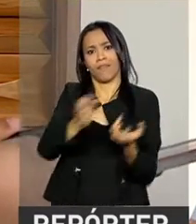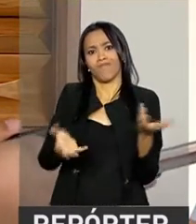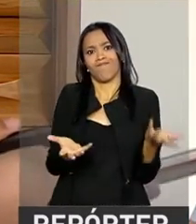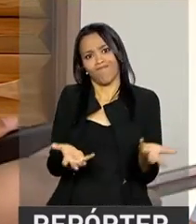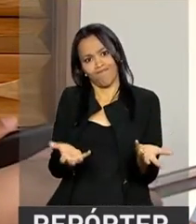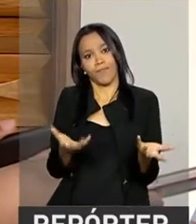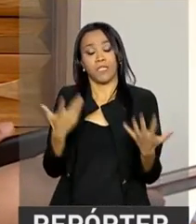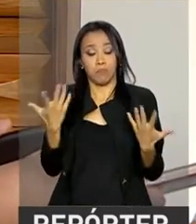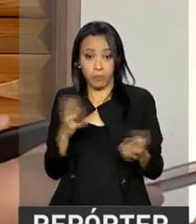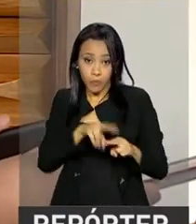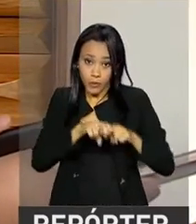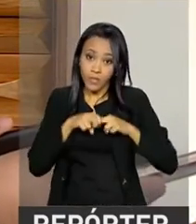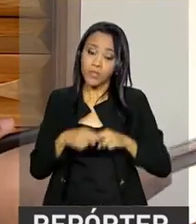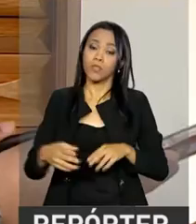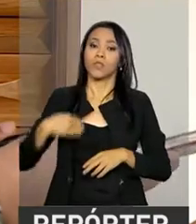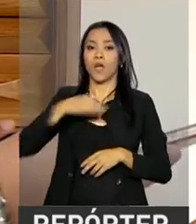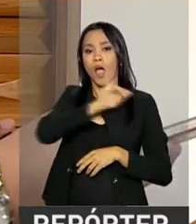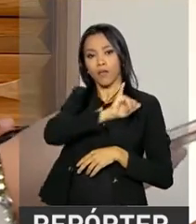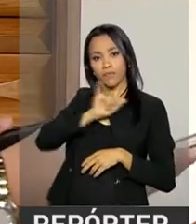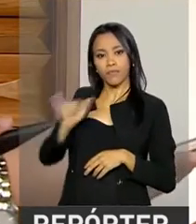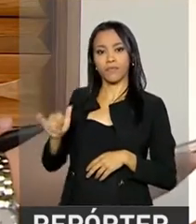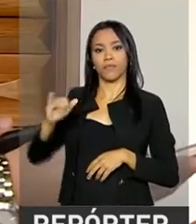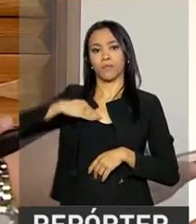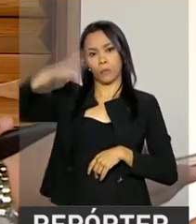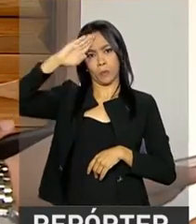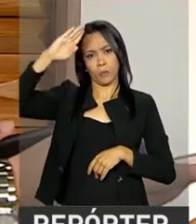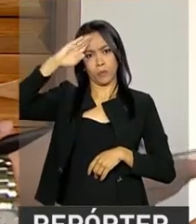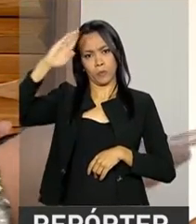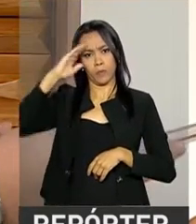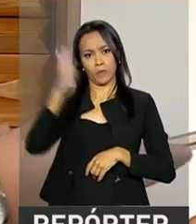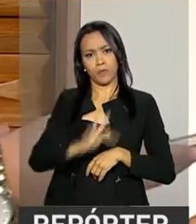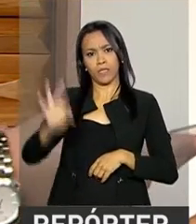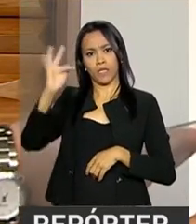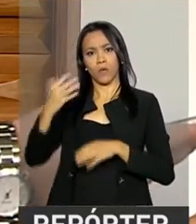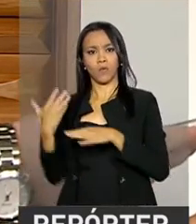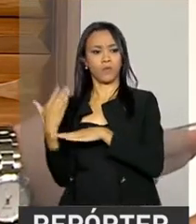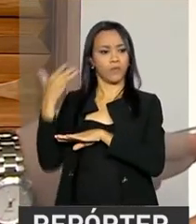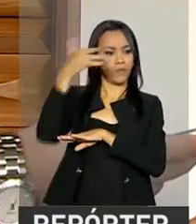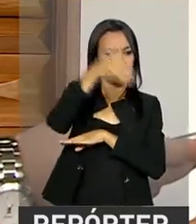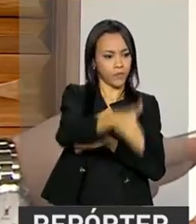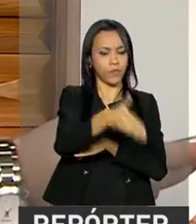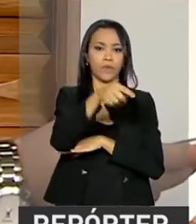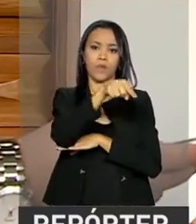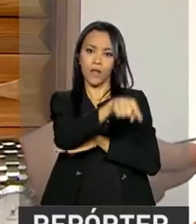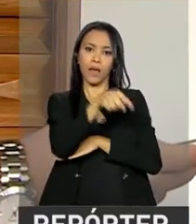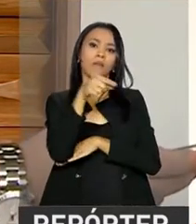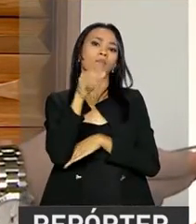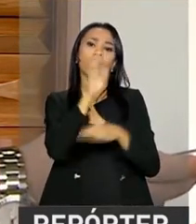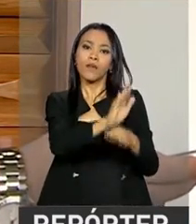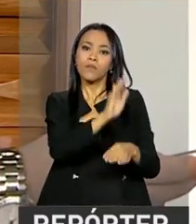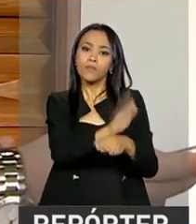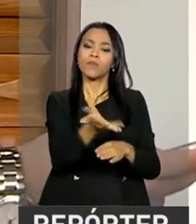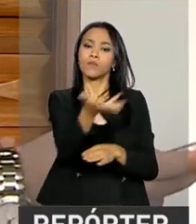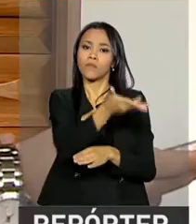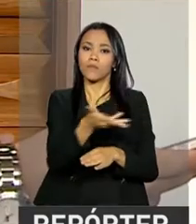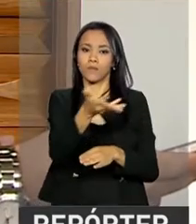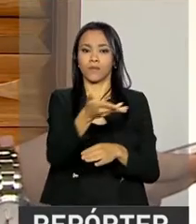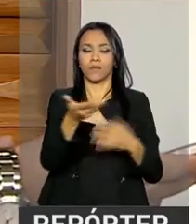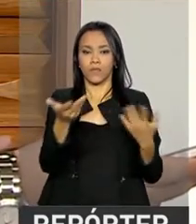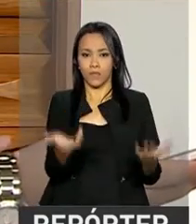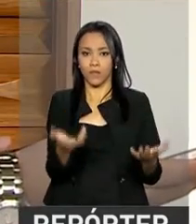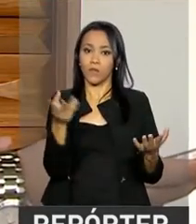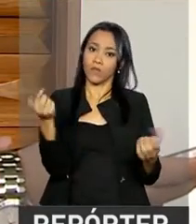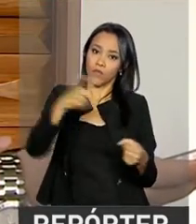forças armadas foram empregadas estão obtendo com o resultado aquilo com que se tinha comprometido a